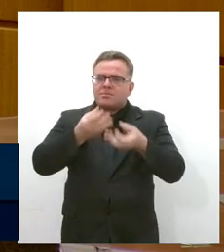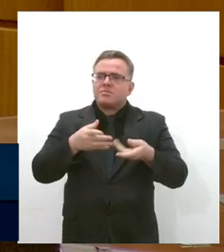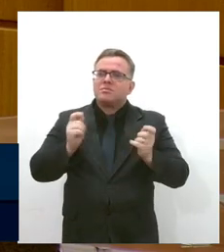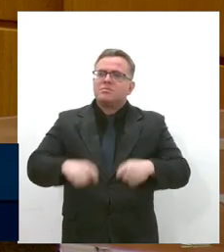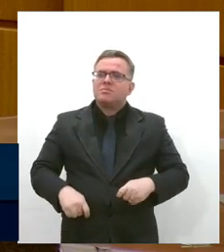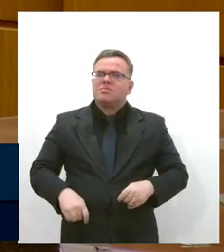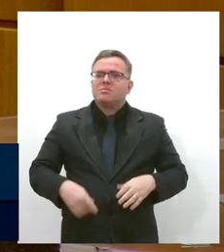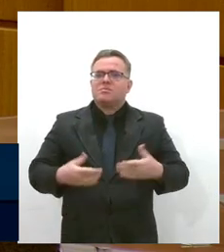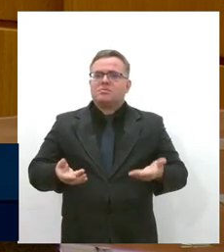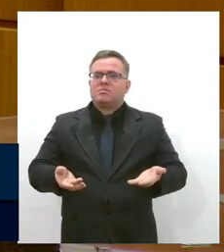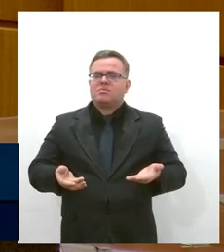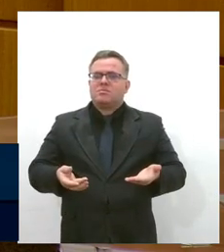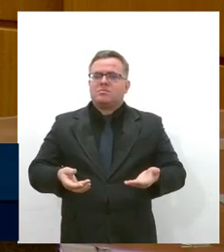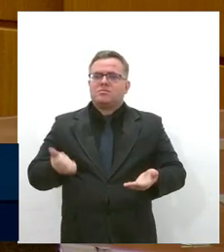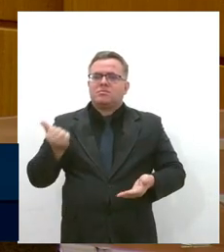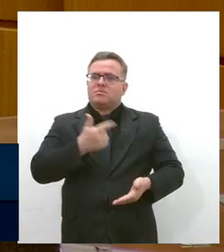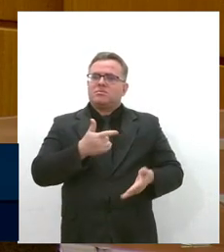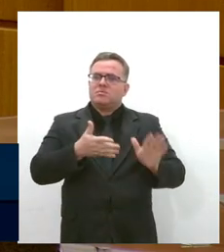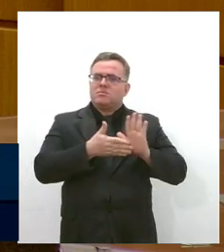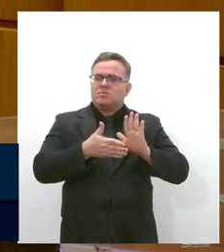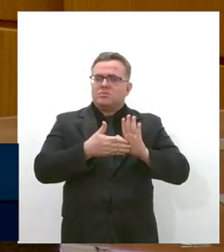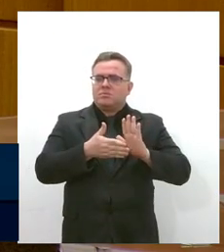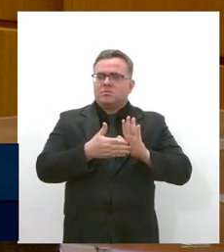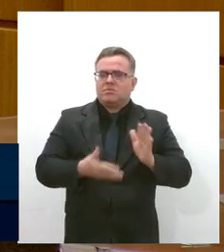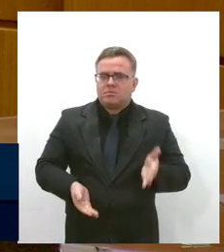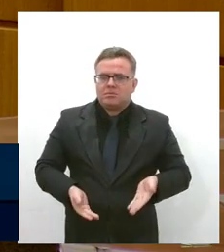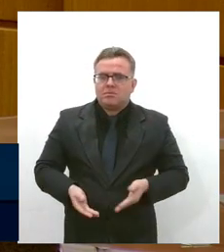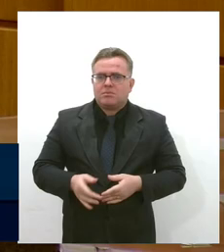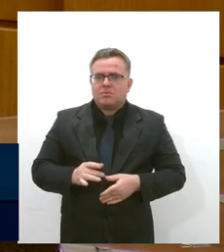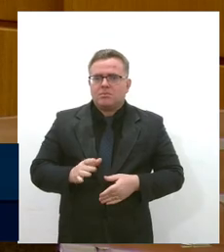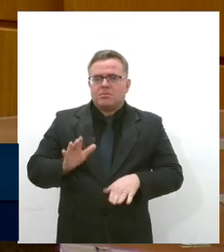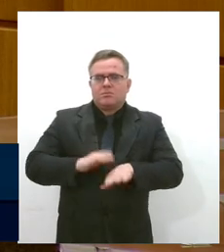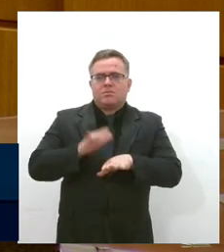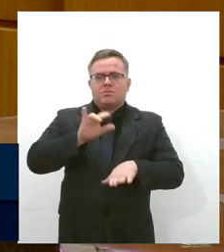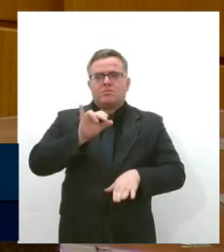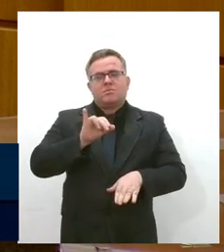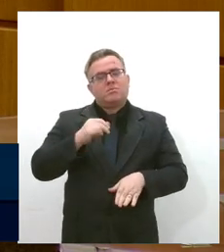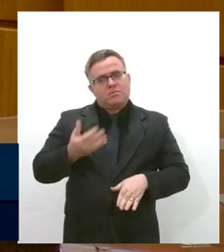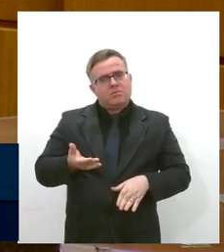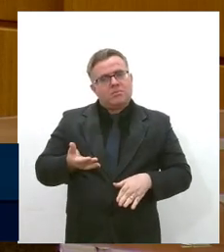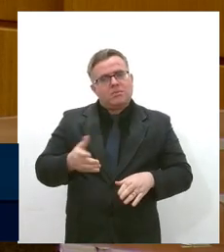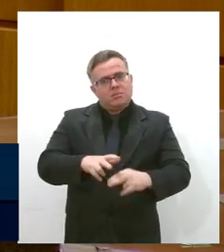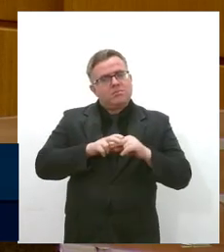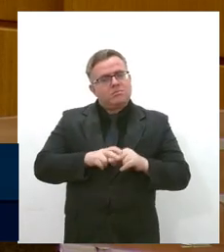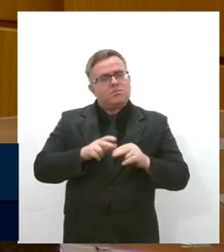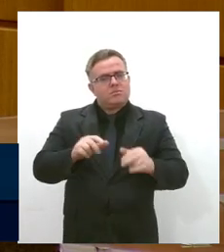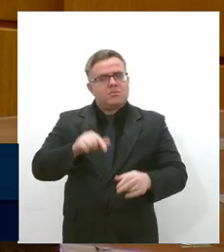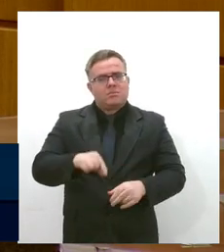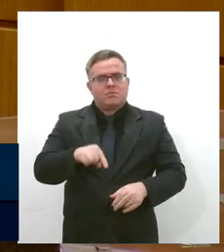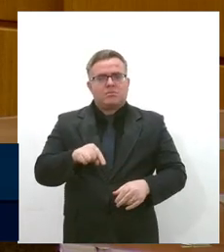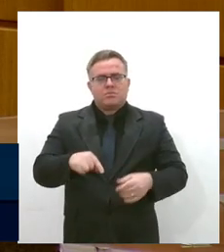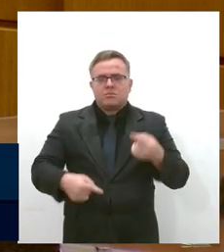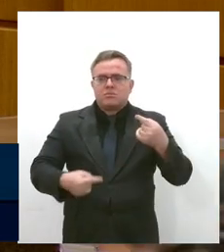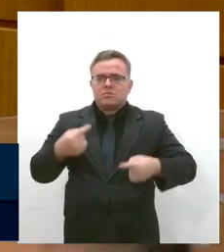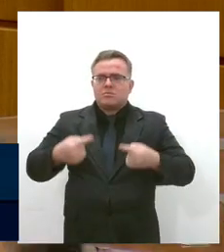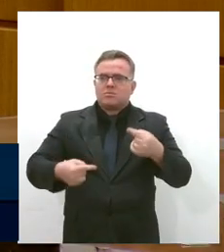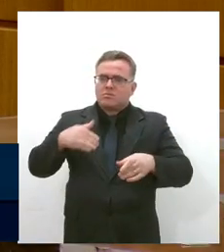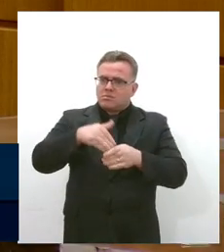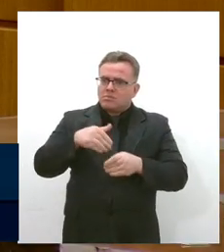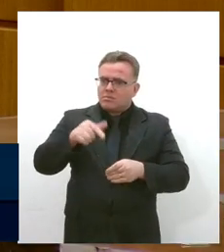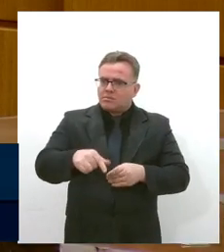as propostas. Porque não só da Band, mas todos os debates, não só nessa eleição, mas em todos os pleitos, os debates,